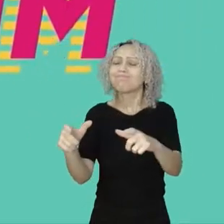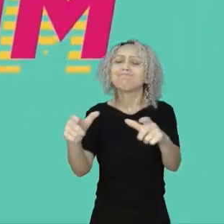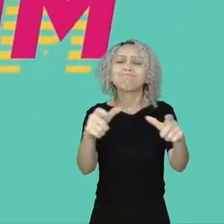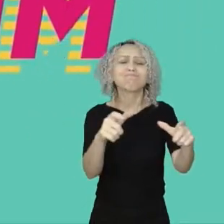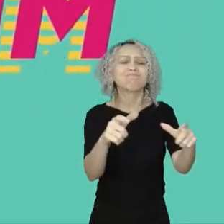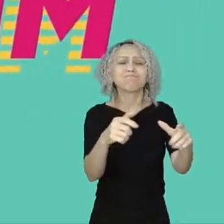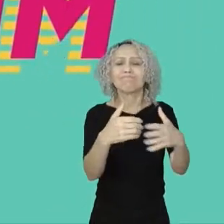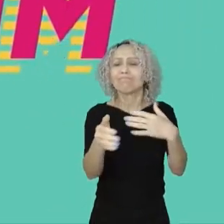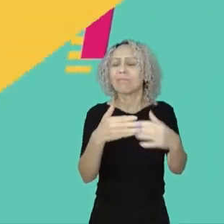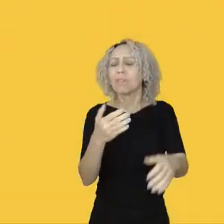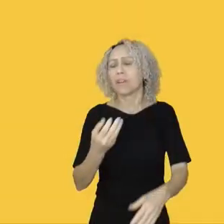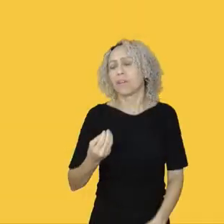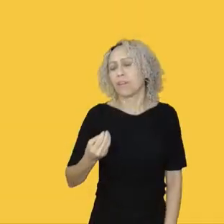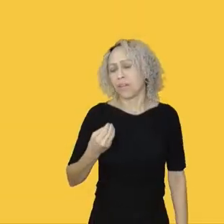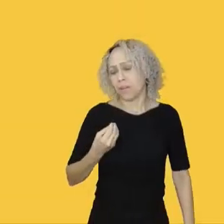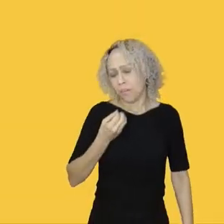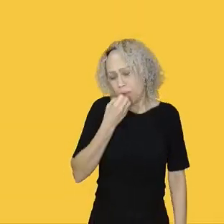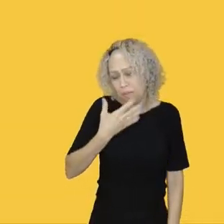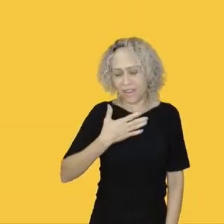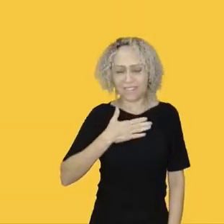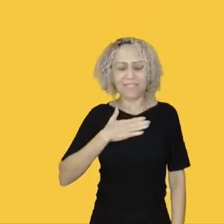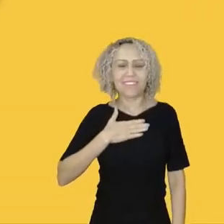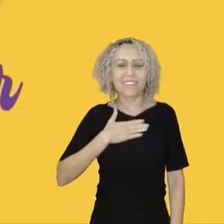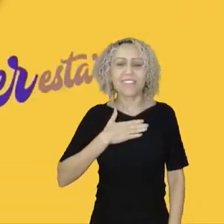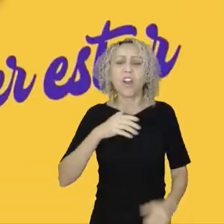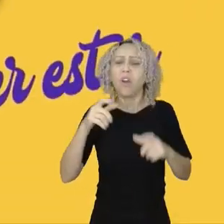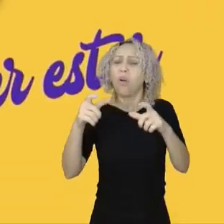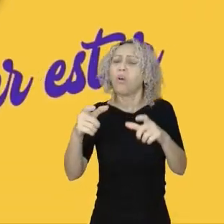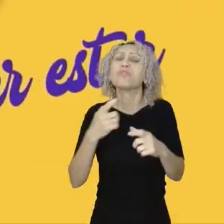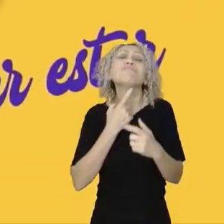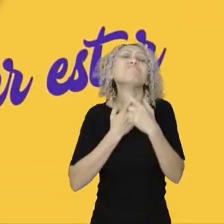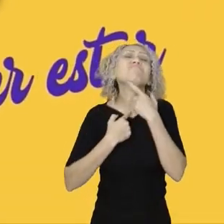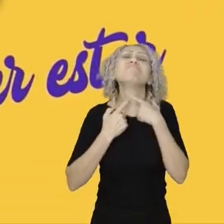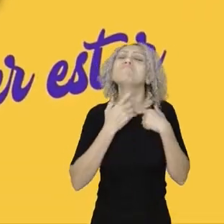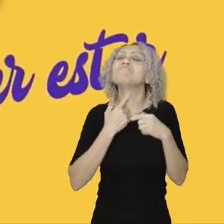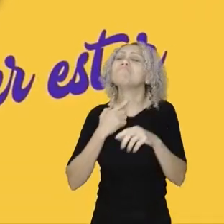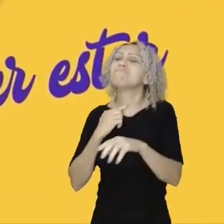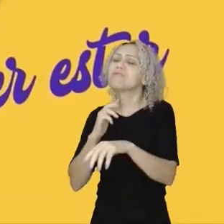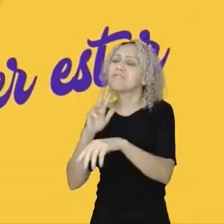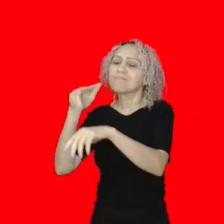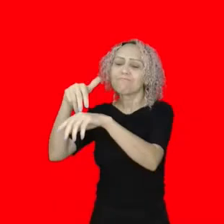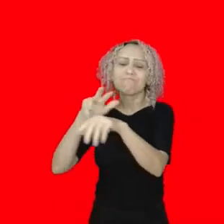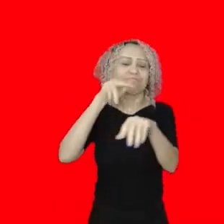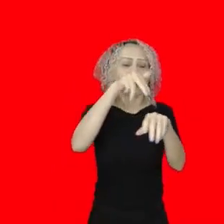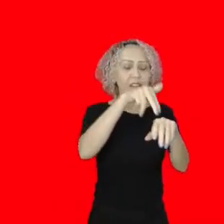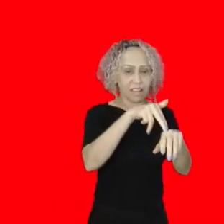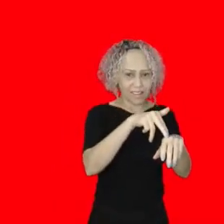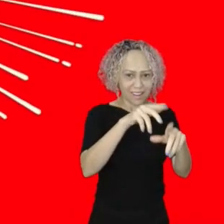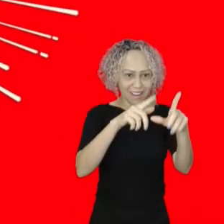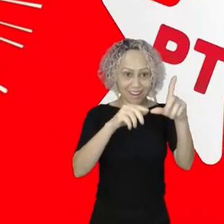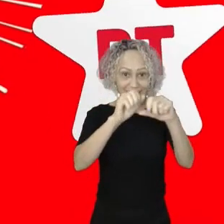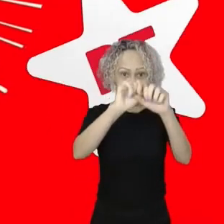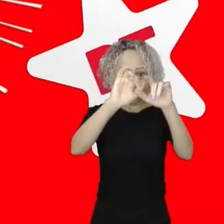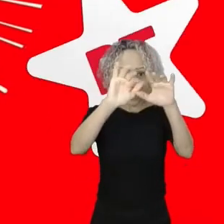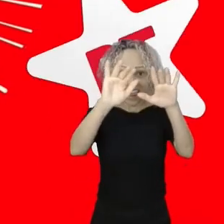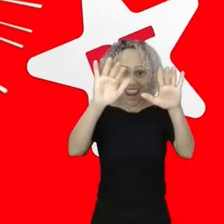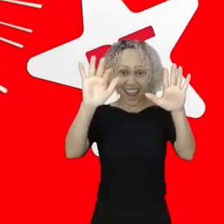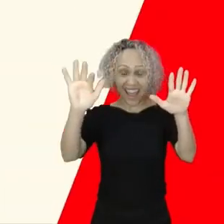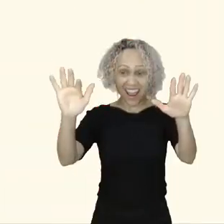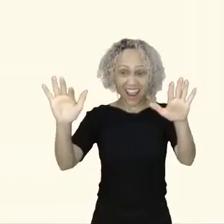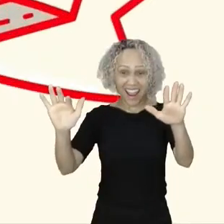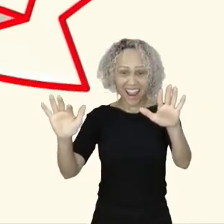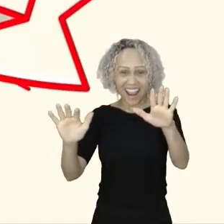lugar que é bom pra mim, é onde eu quiser estar. A estrela ainda